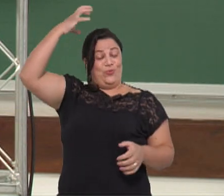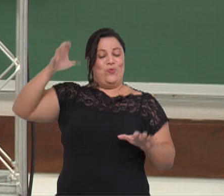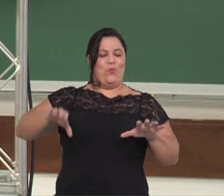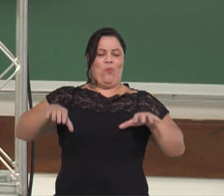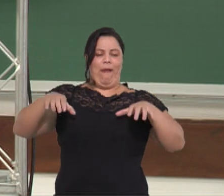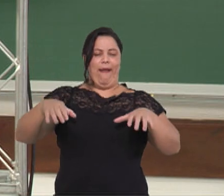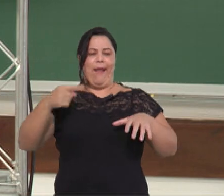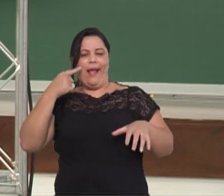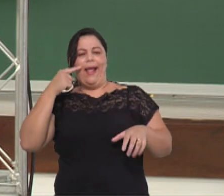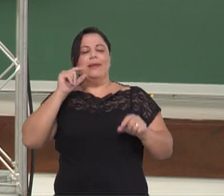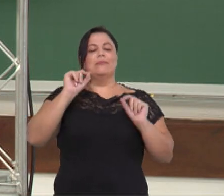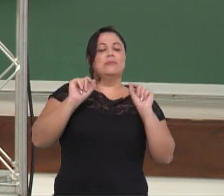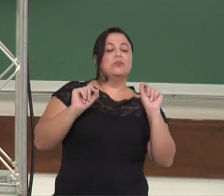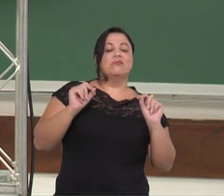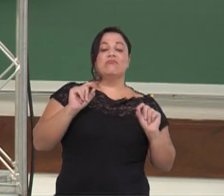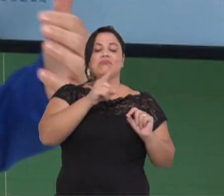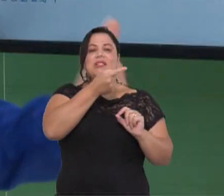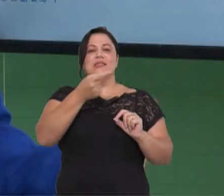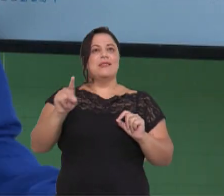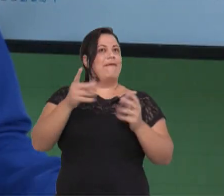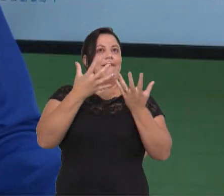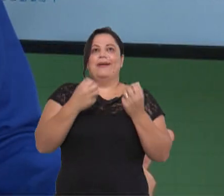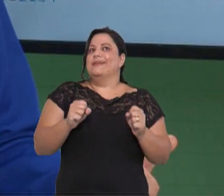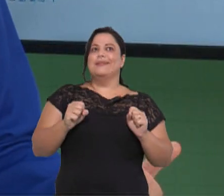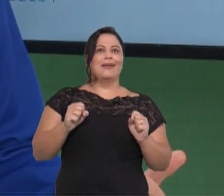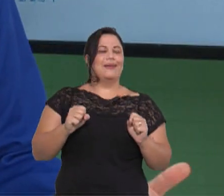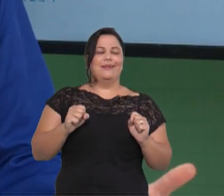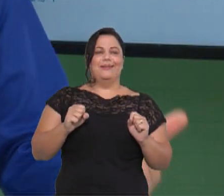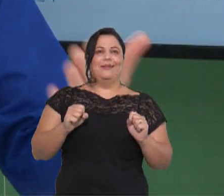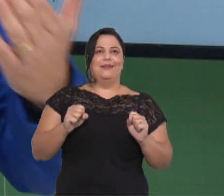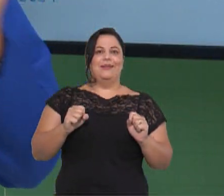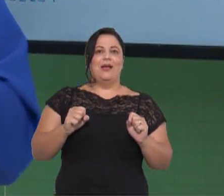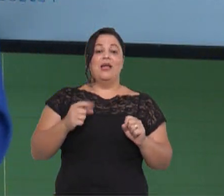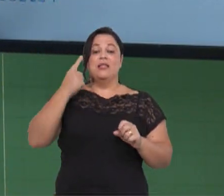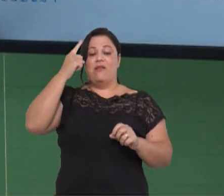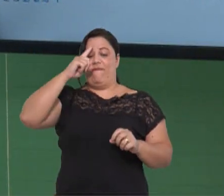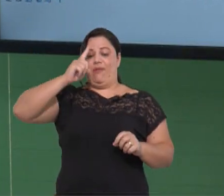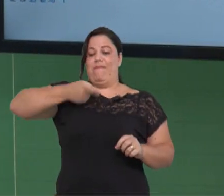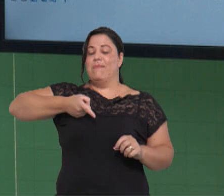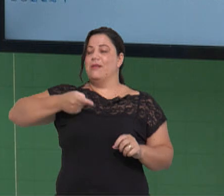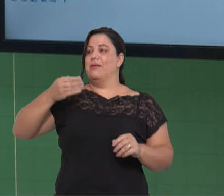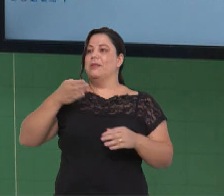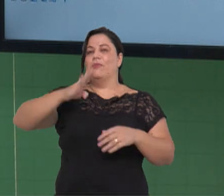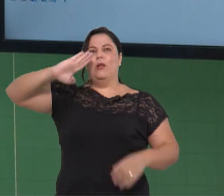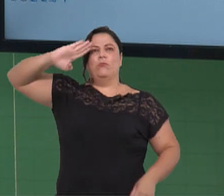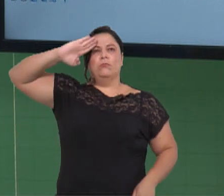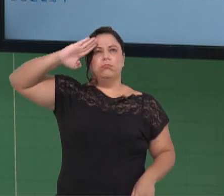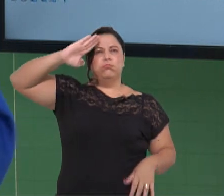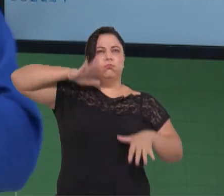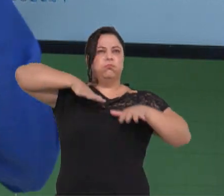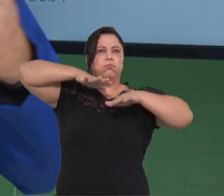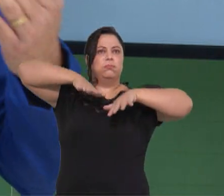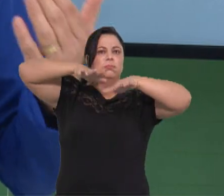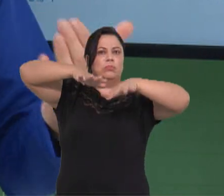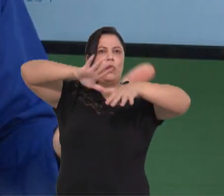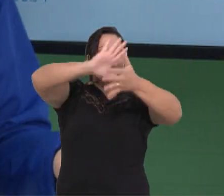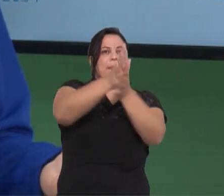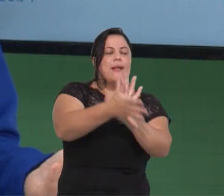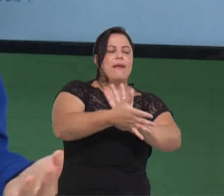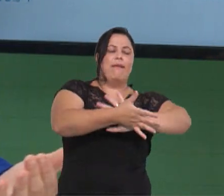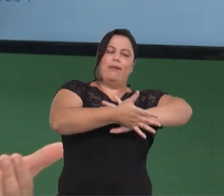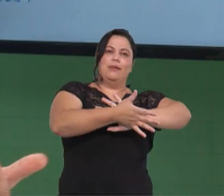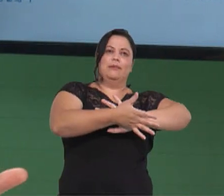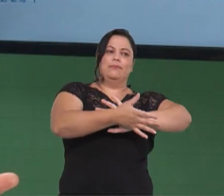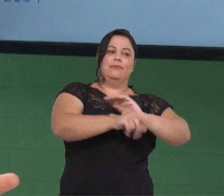óbvio que esse rei imediatamente vai mobilizar esse exército para derrubar essa Assembleia Nacional Constituinte. E é óbvio que a